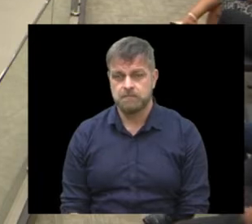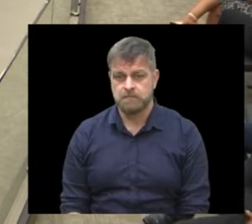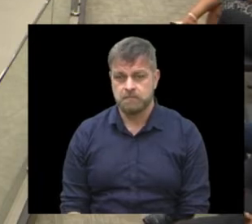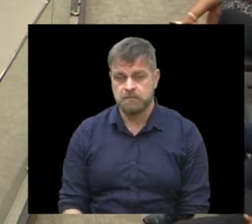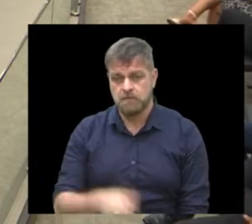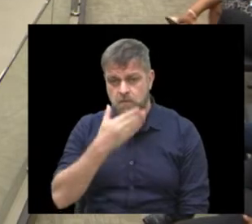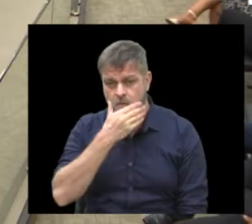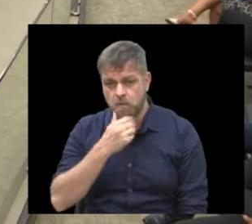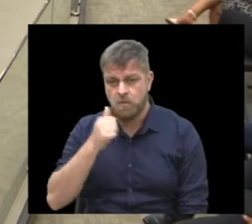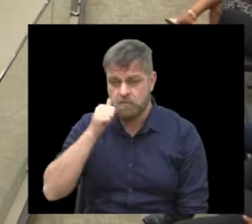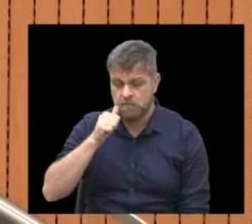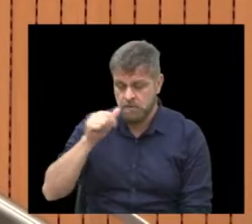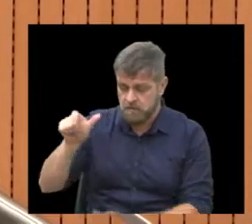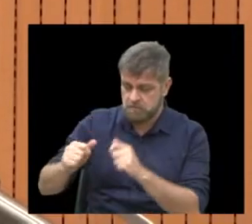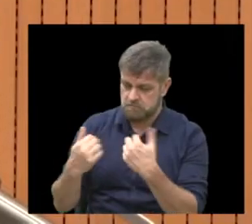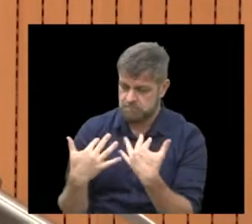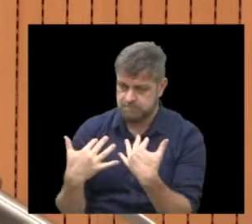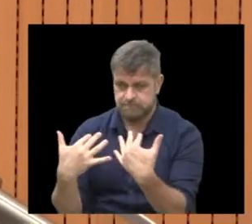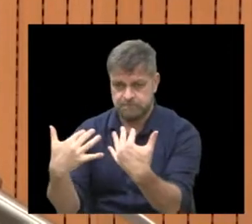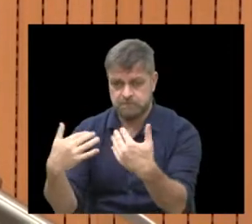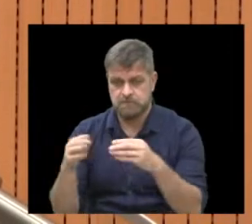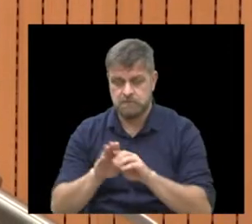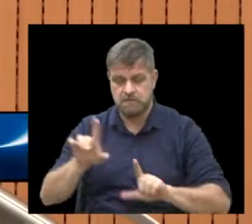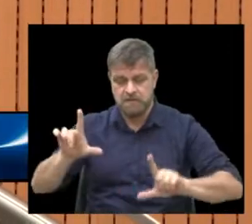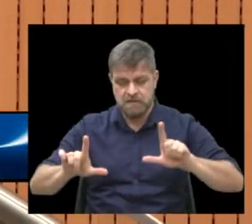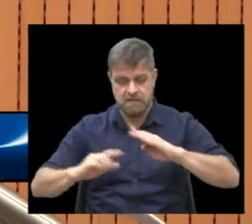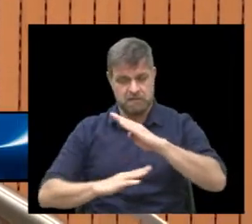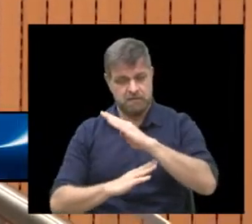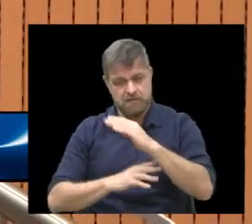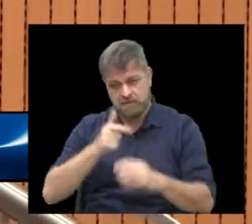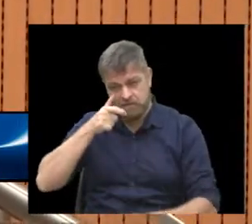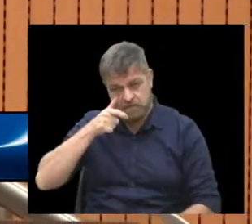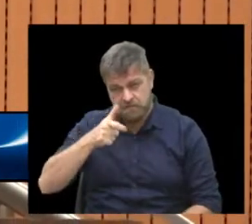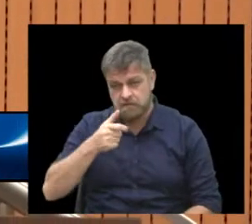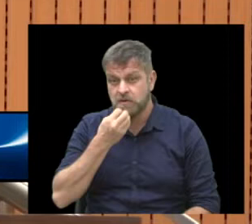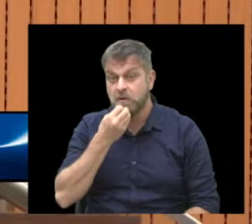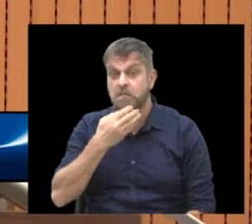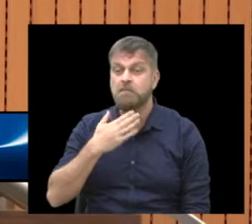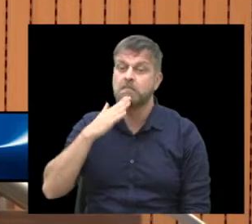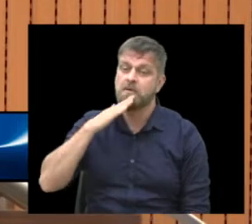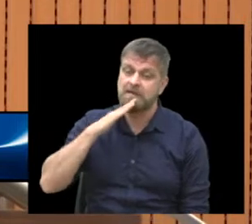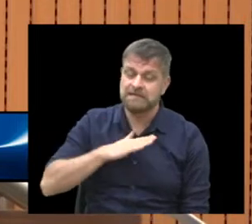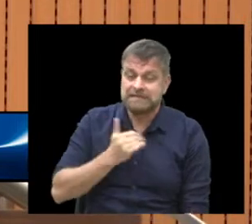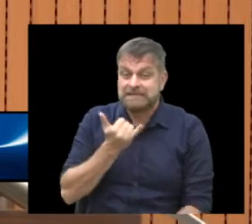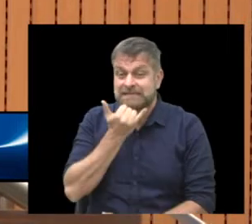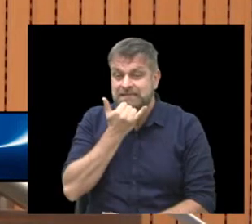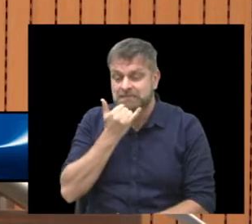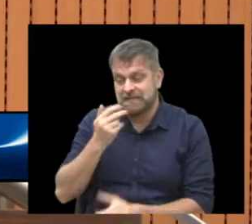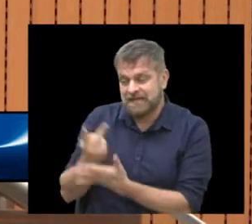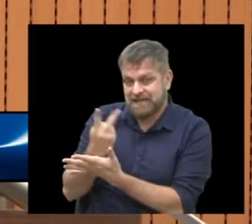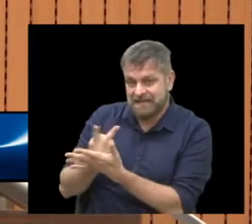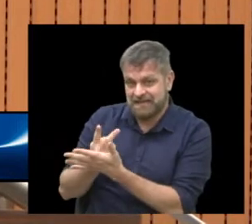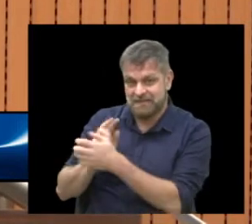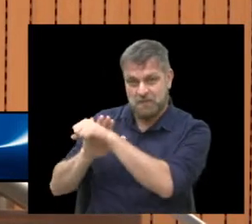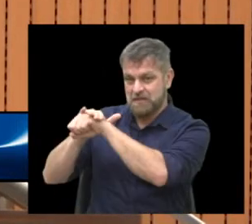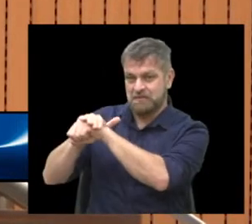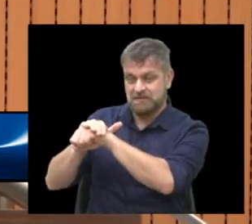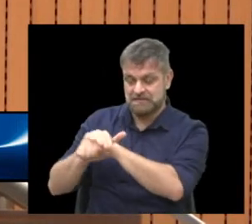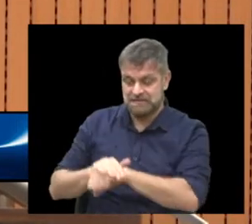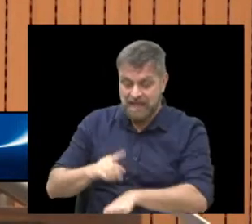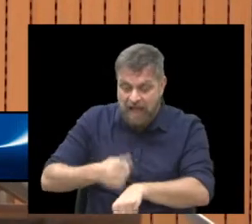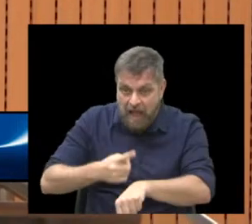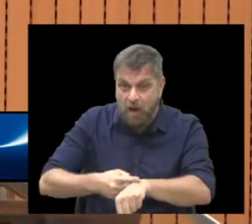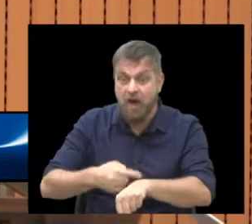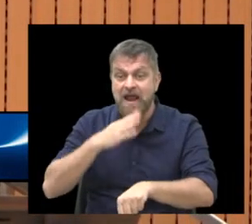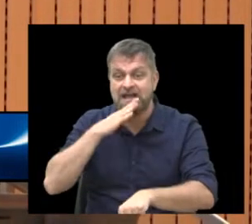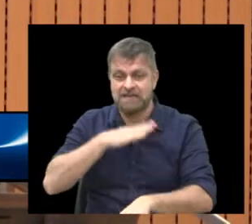Senhoras e senhores, público aqui presente, público que nos assiste na TV Câmara, boa noite. Boa noite não, perdão, boa tarde. Essa sessão hoje acontece no